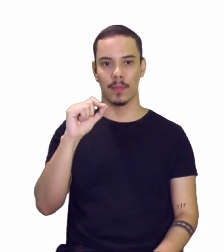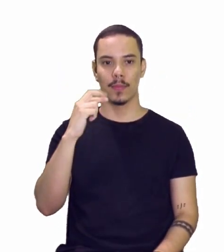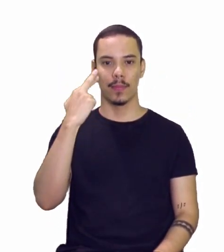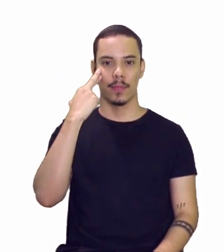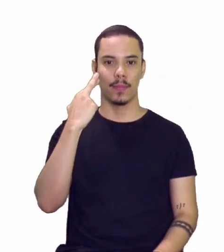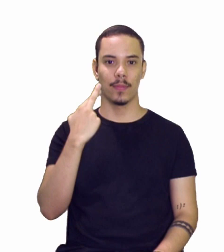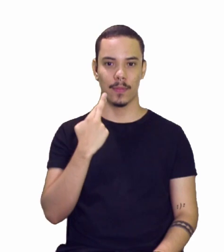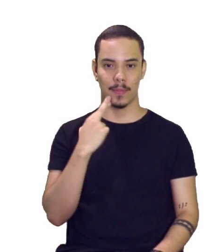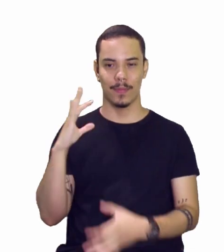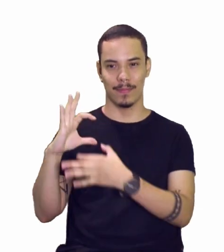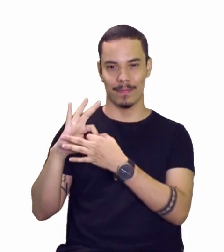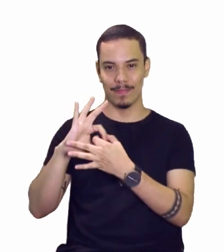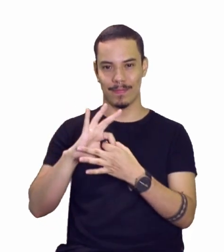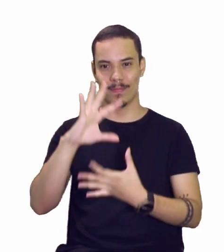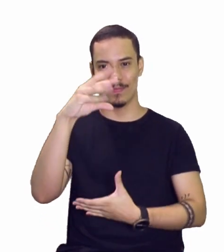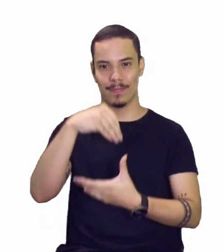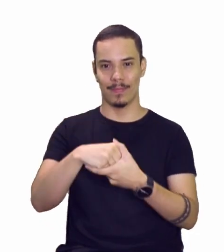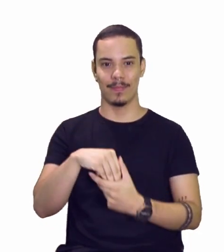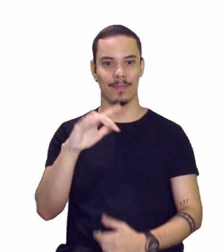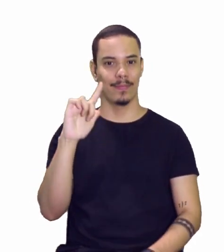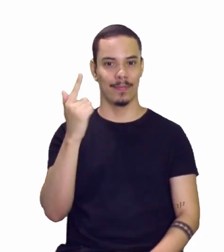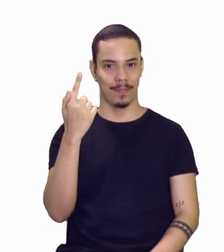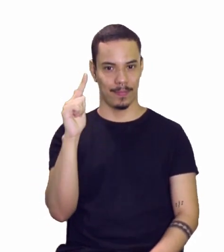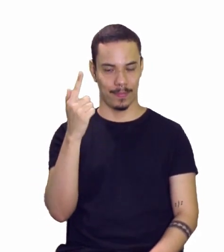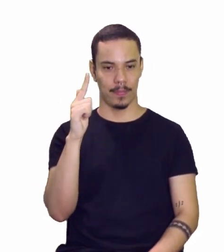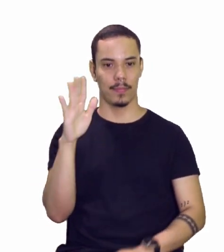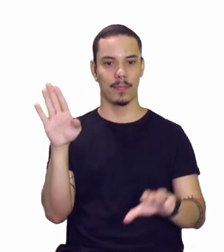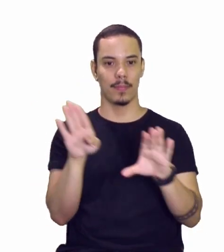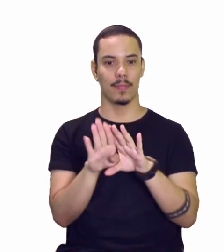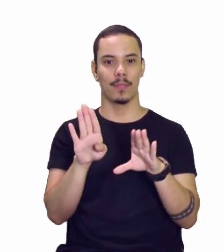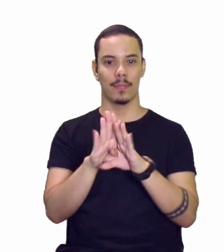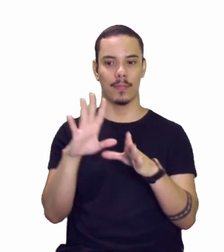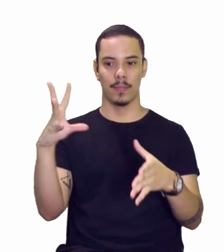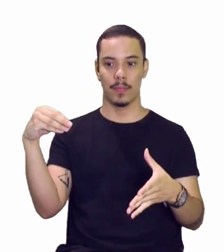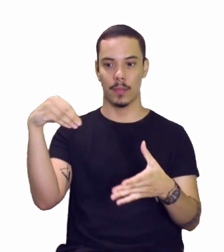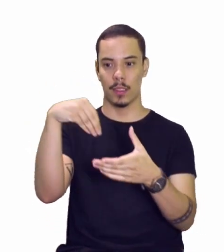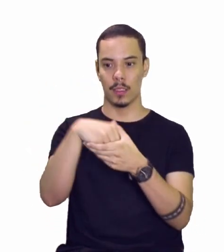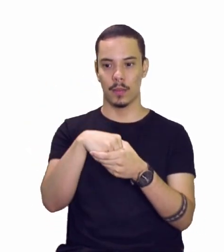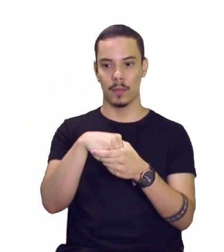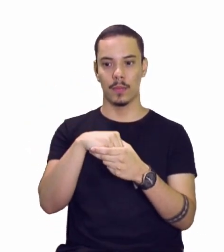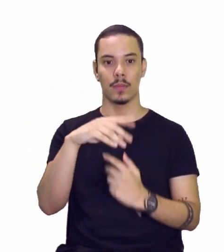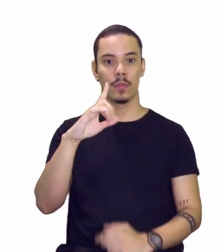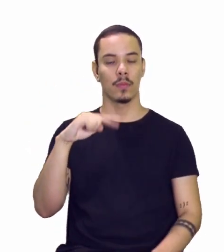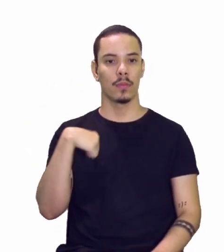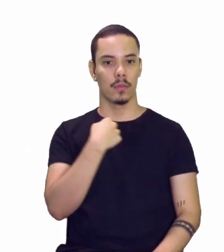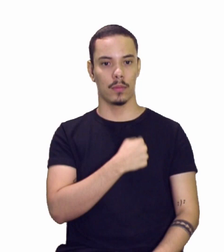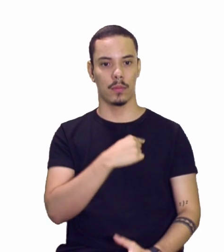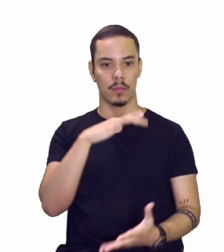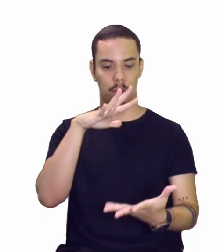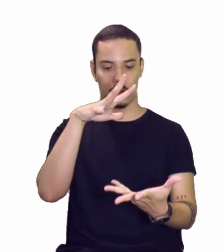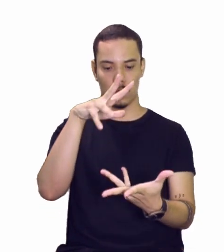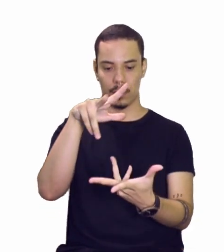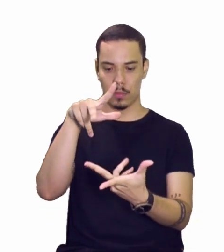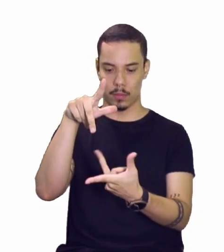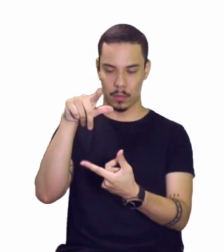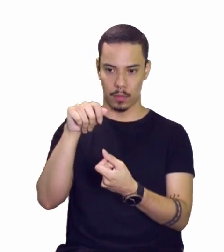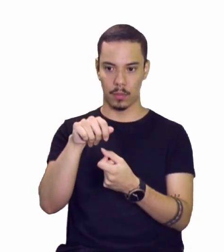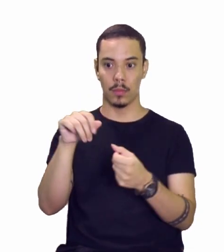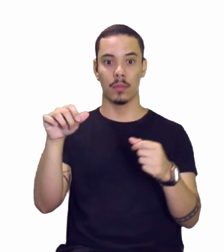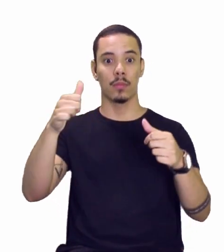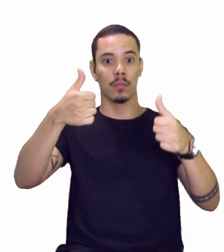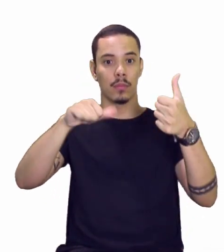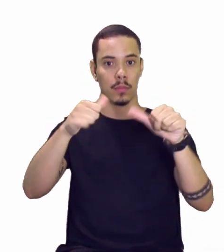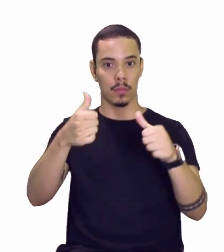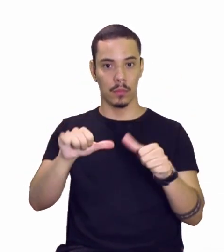no contexto da situação geográfica dentro do nosso planeta Terra, analisar